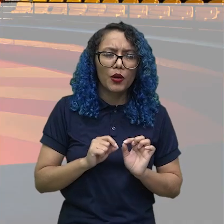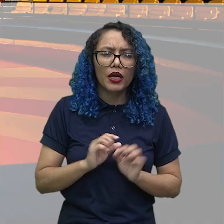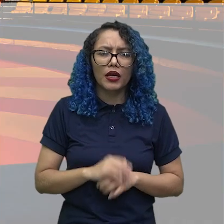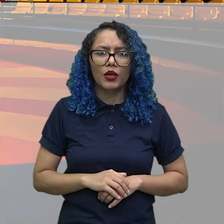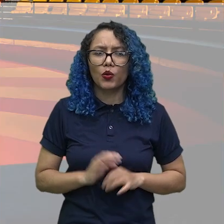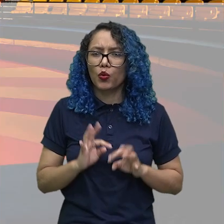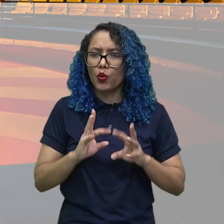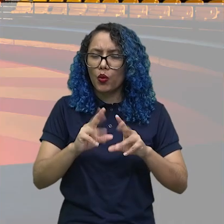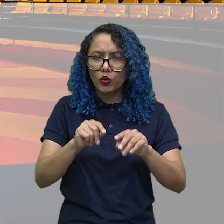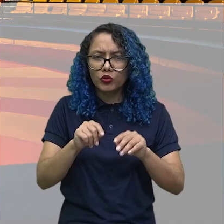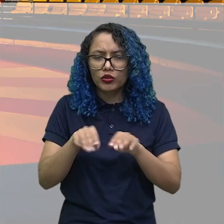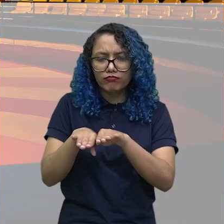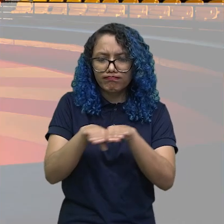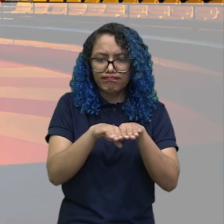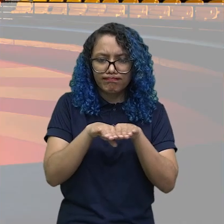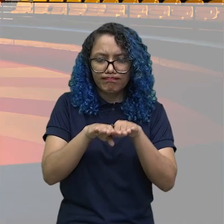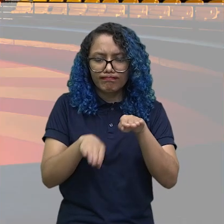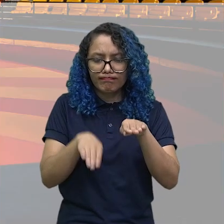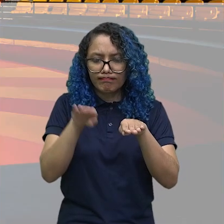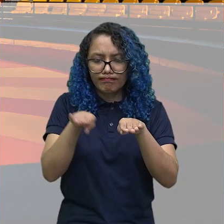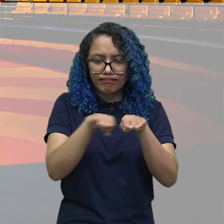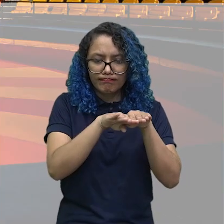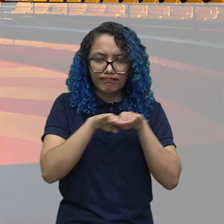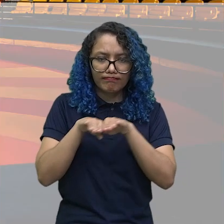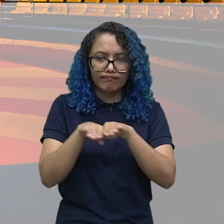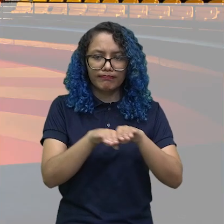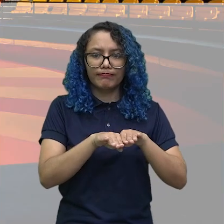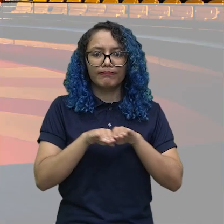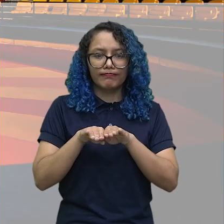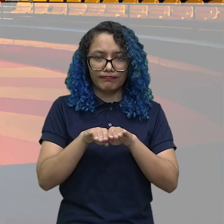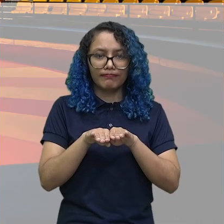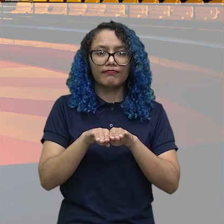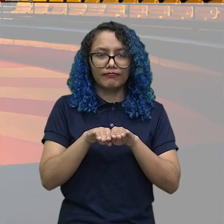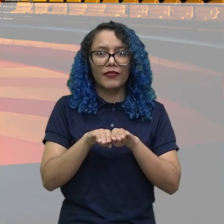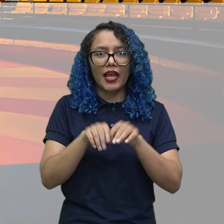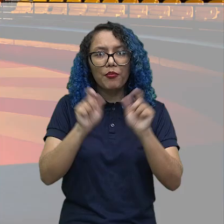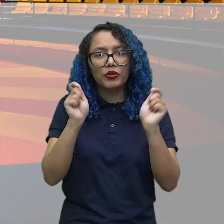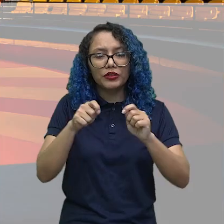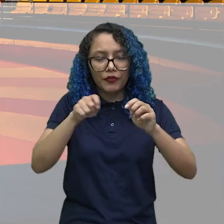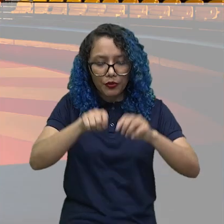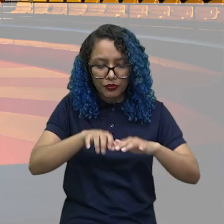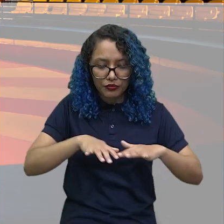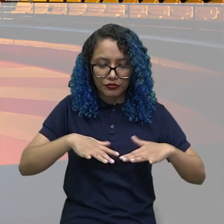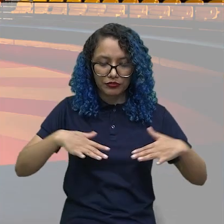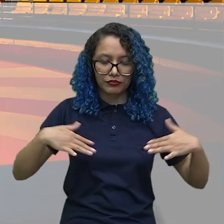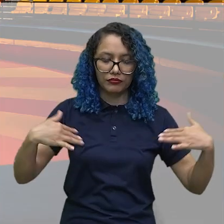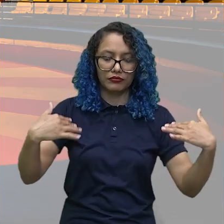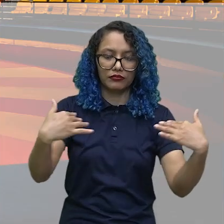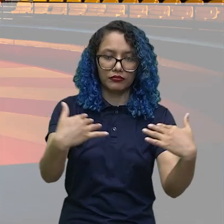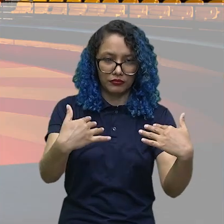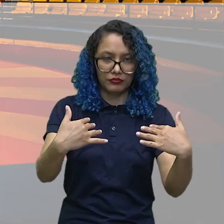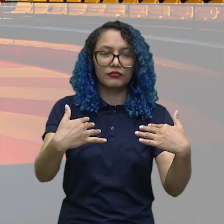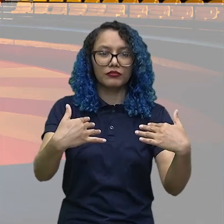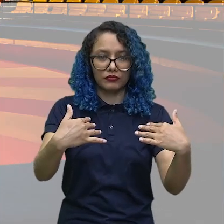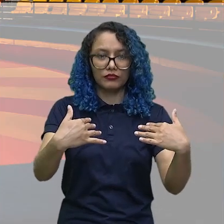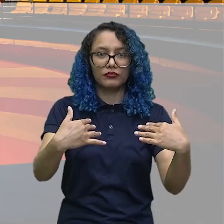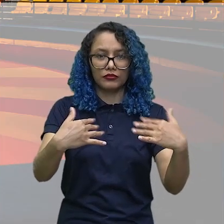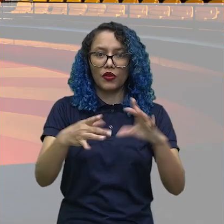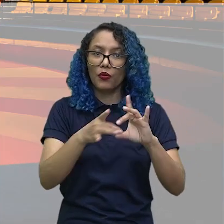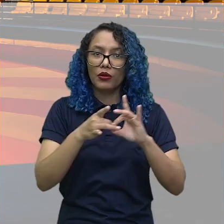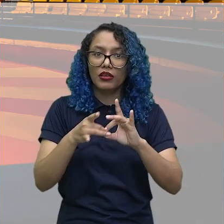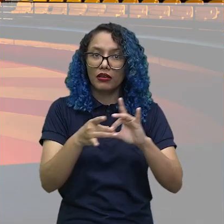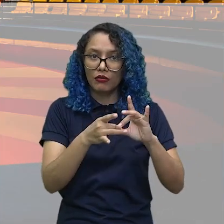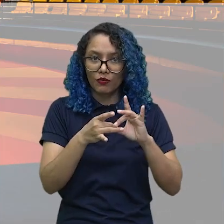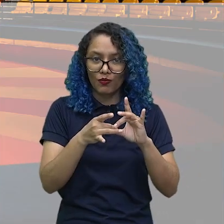todos estão no mesmo nível. Todos estão ali conseguindo se enxergar, fazem parte de uma coisa